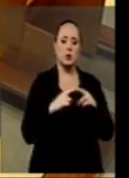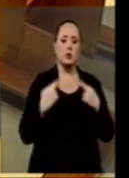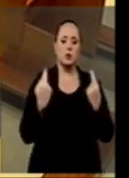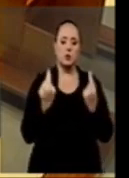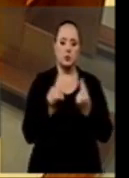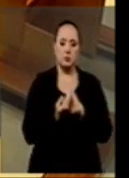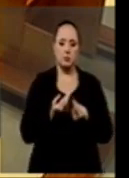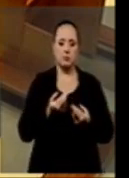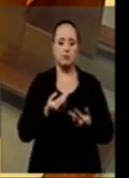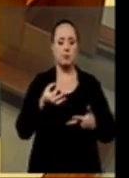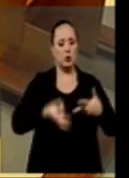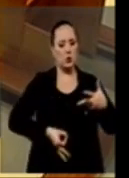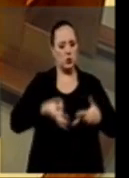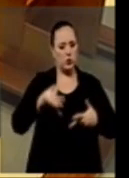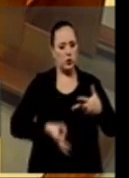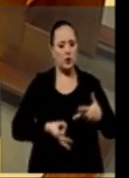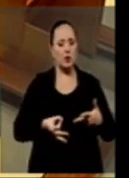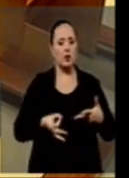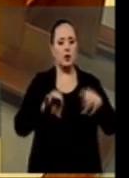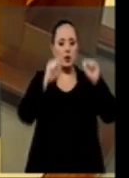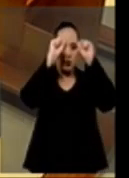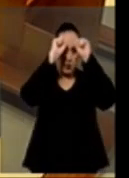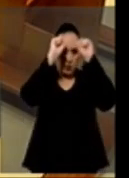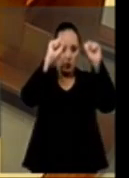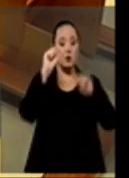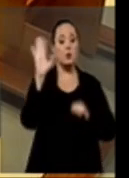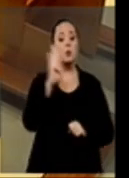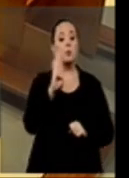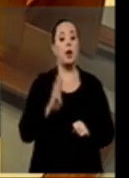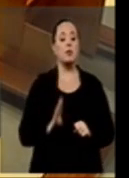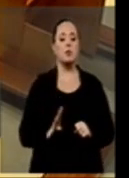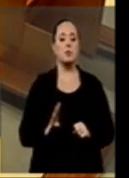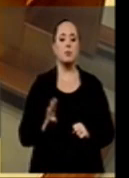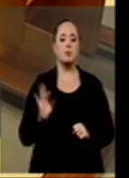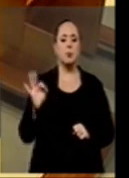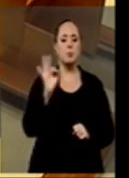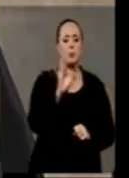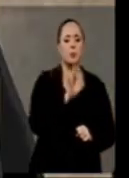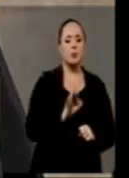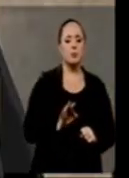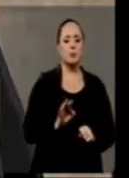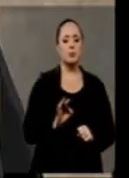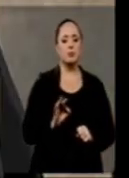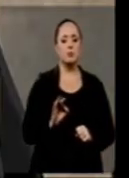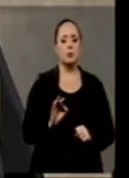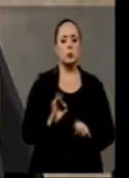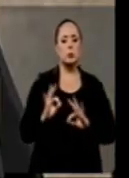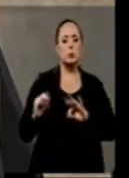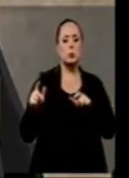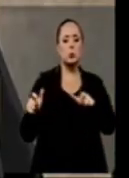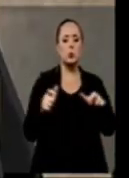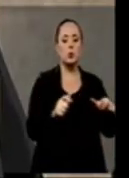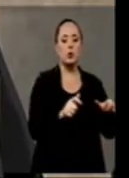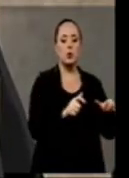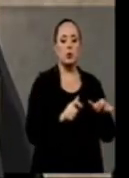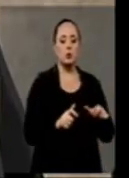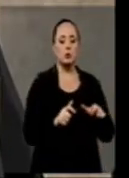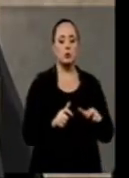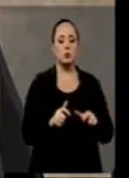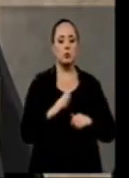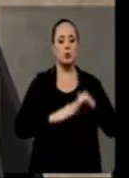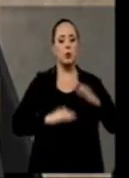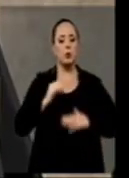e tribunais deste país continental exercem os juízes sua